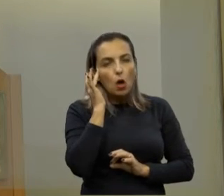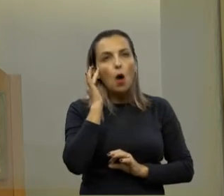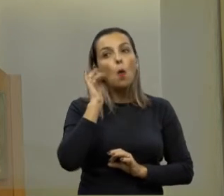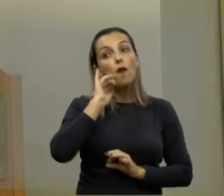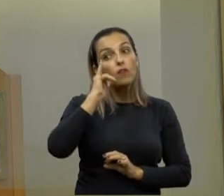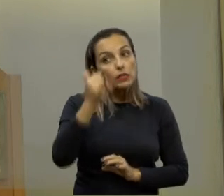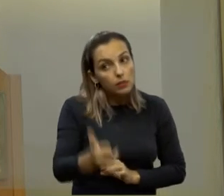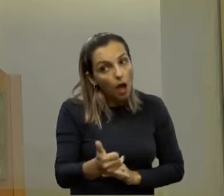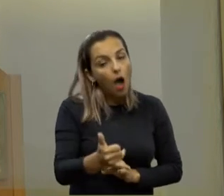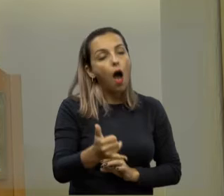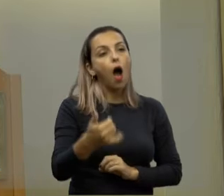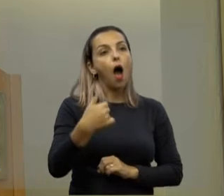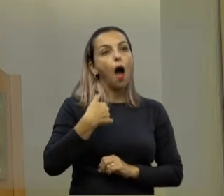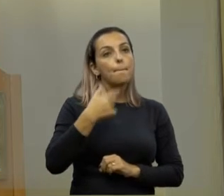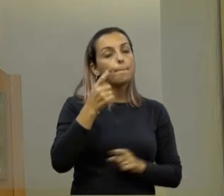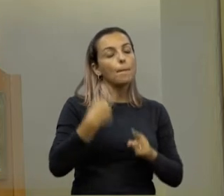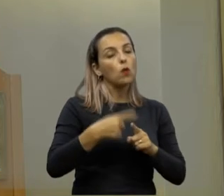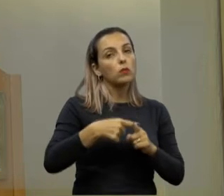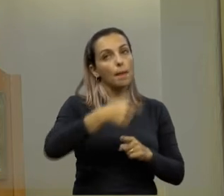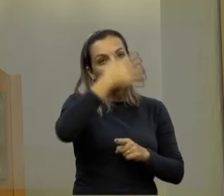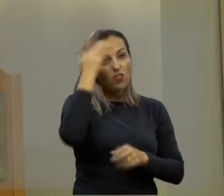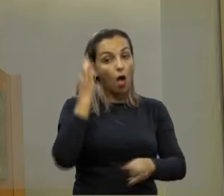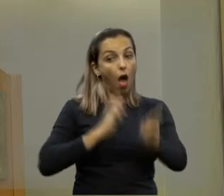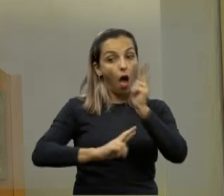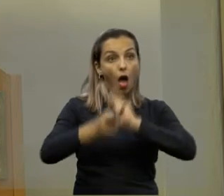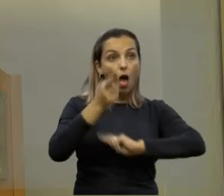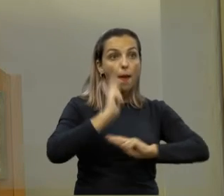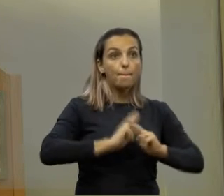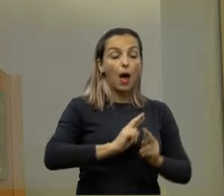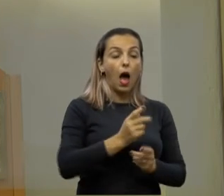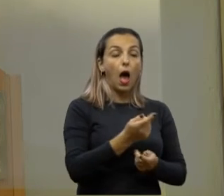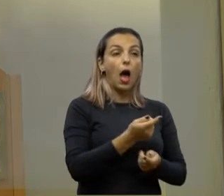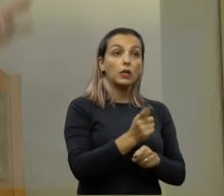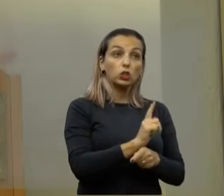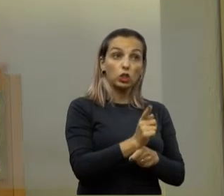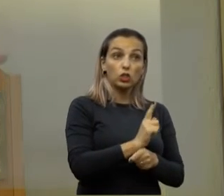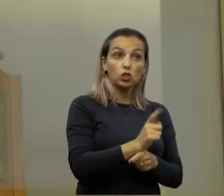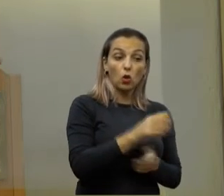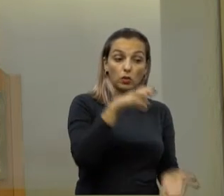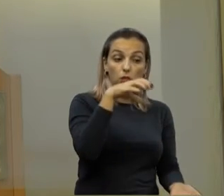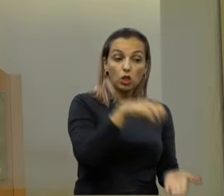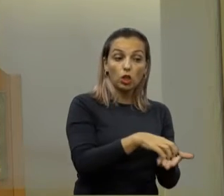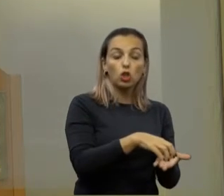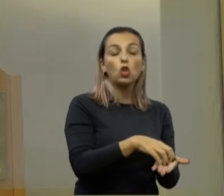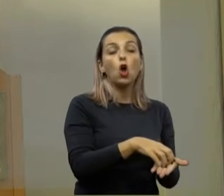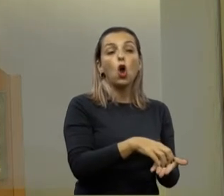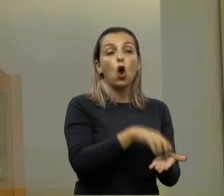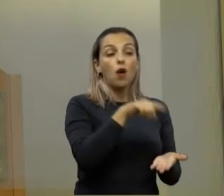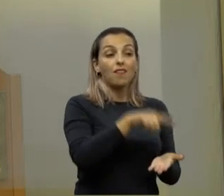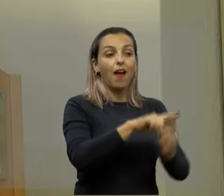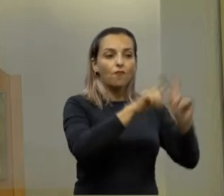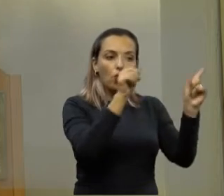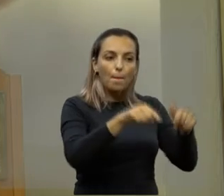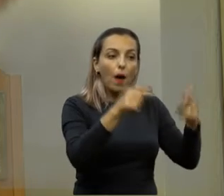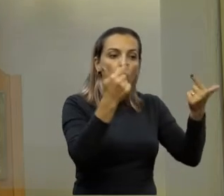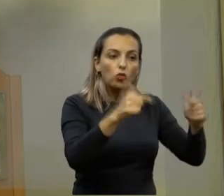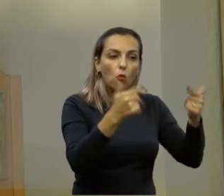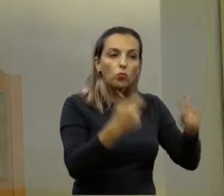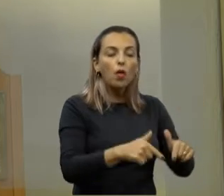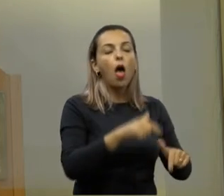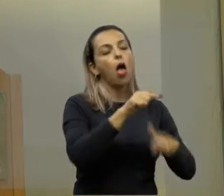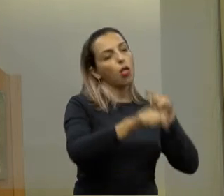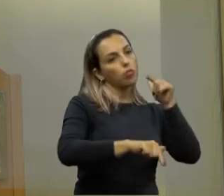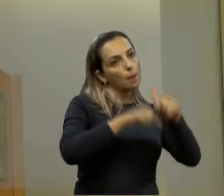prepararem porque eu tenho tido reclamação de gestores de setor que estão ficando sufocado de funcionário ele que